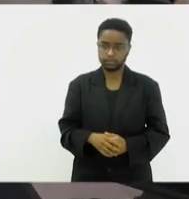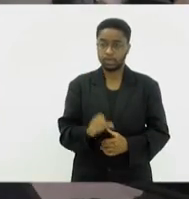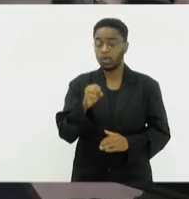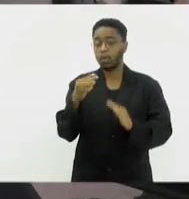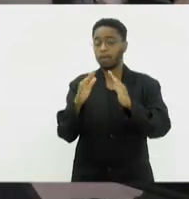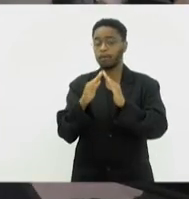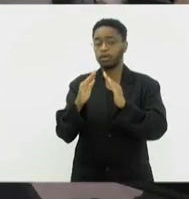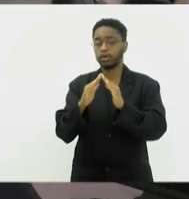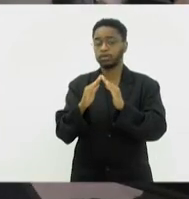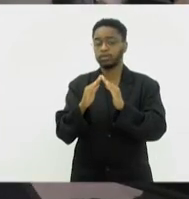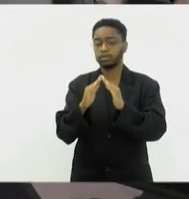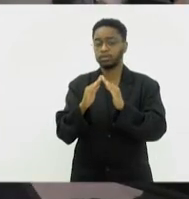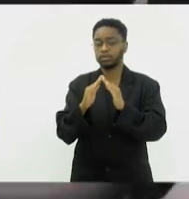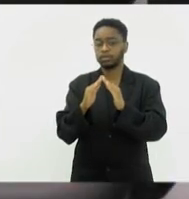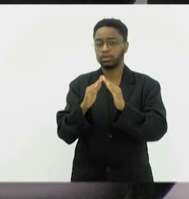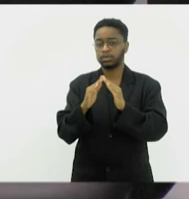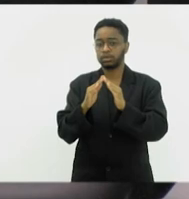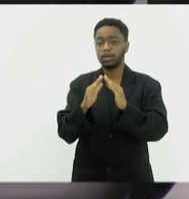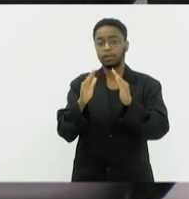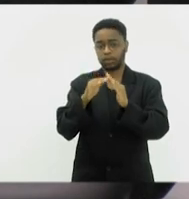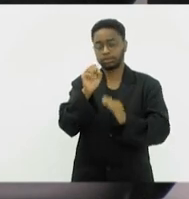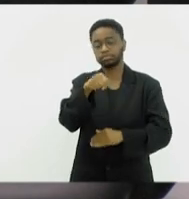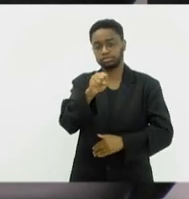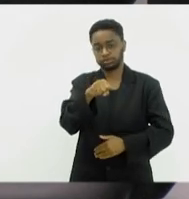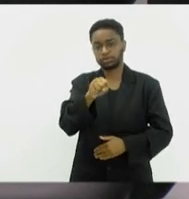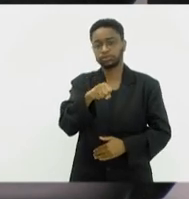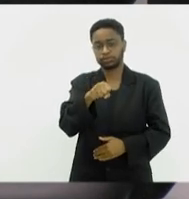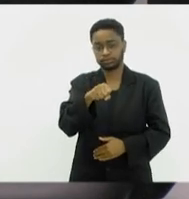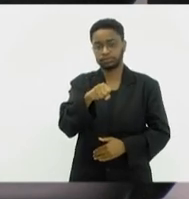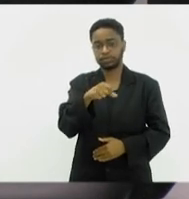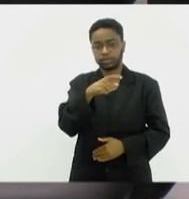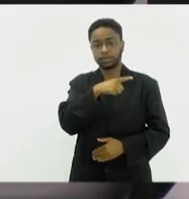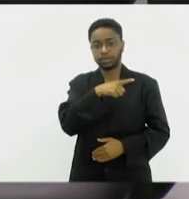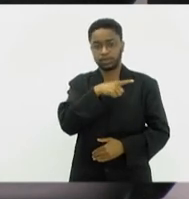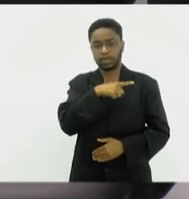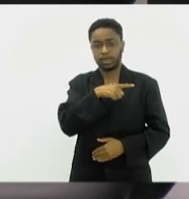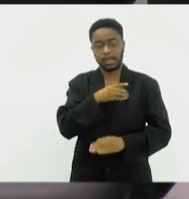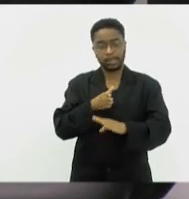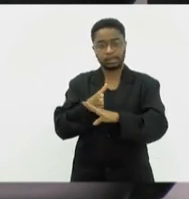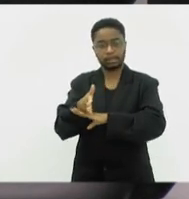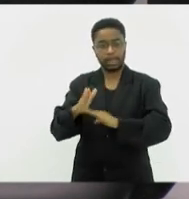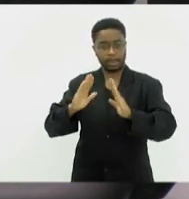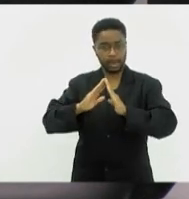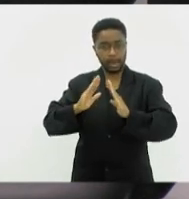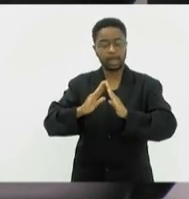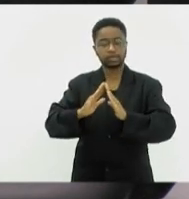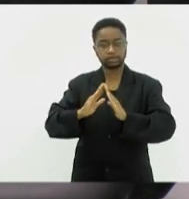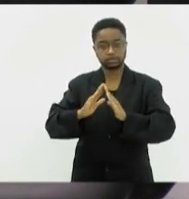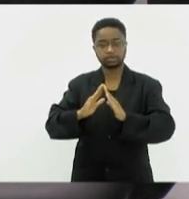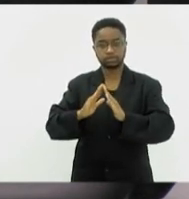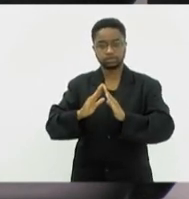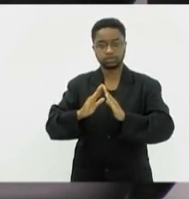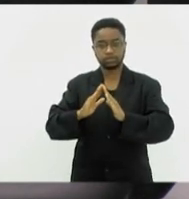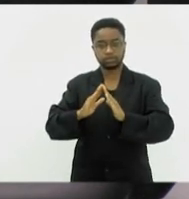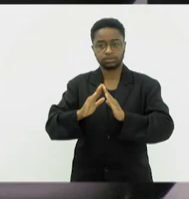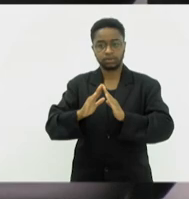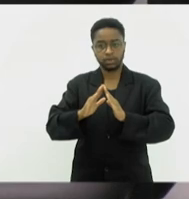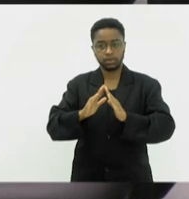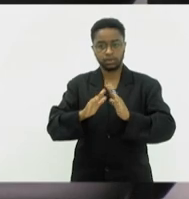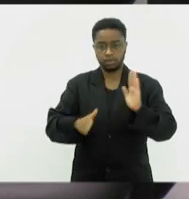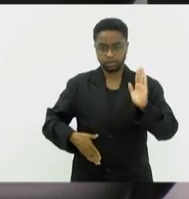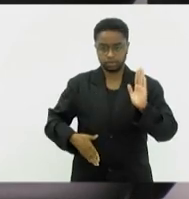que eu fui... De morador, sim, dizendo de invasões de domicílio, no qual eu... Os criminosos que invadiram.